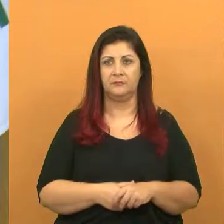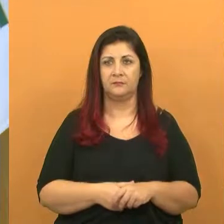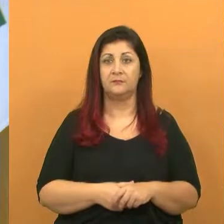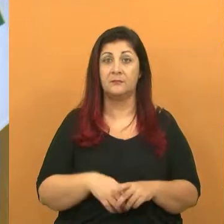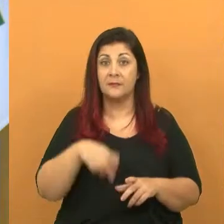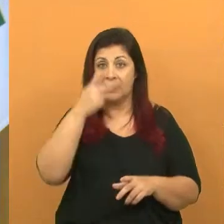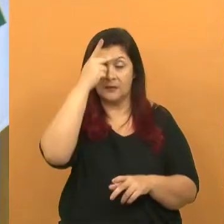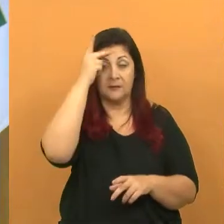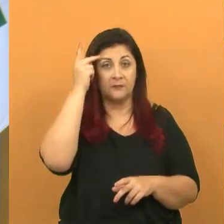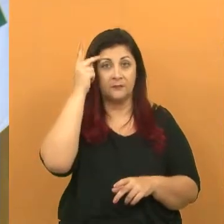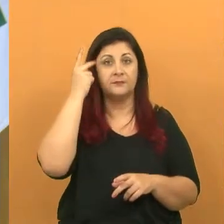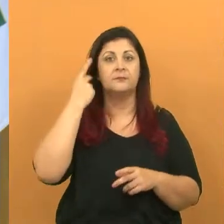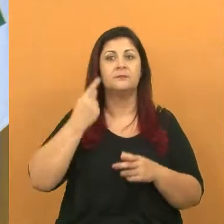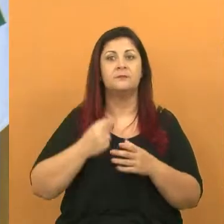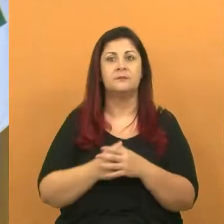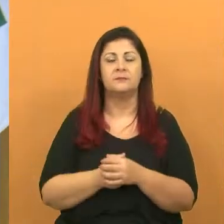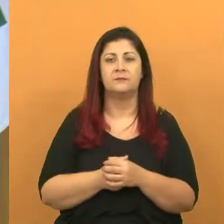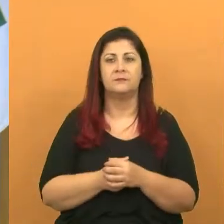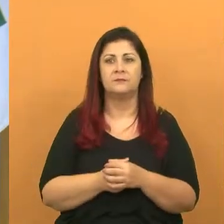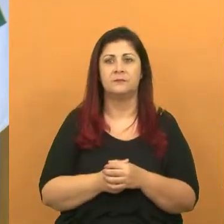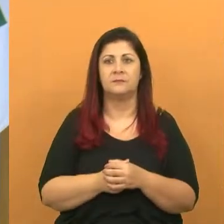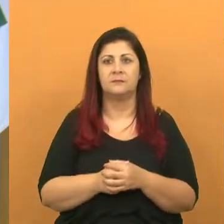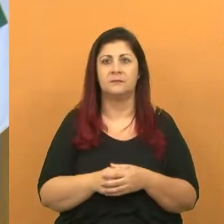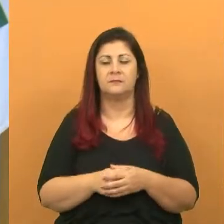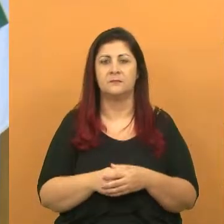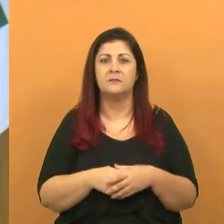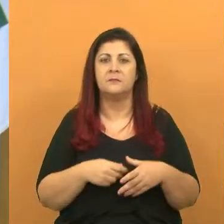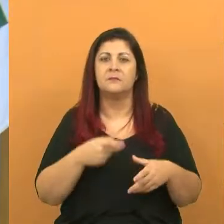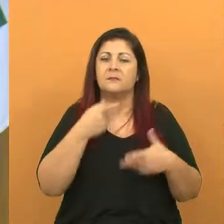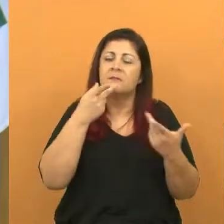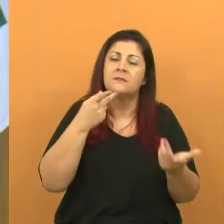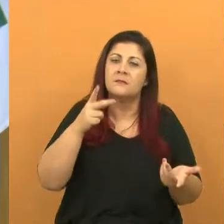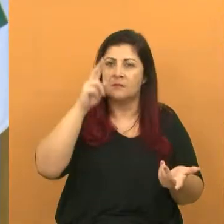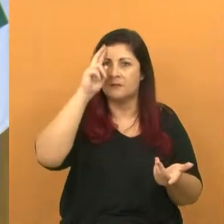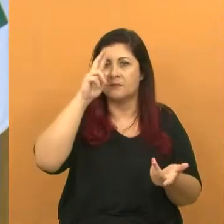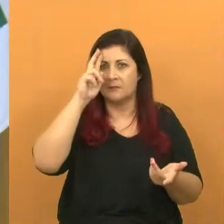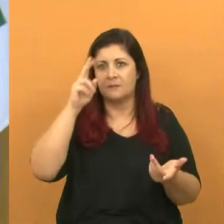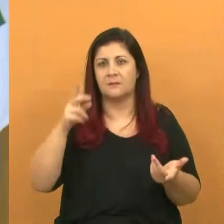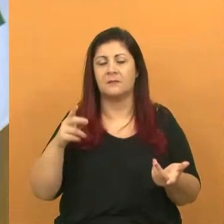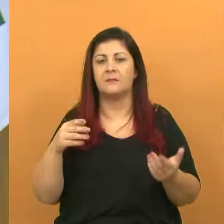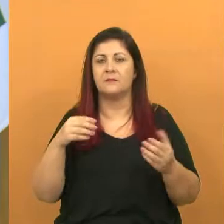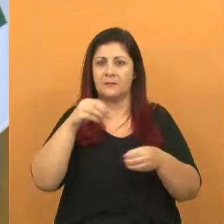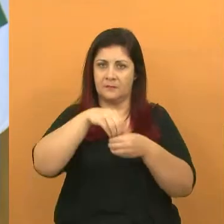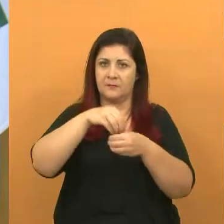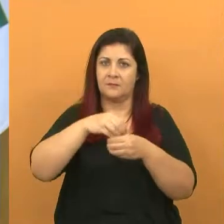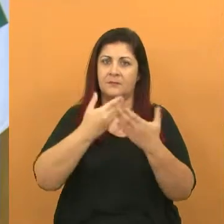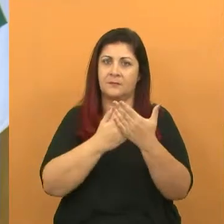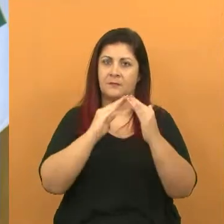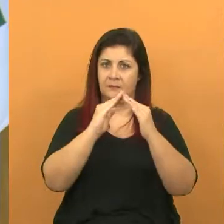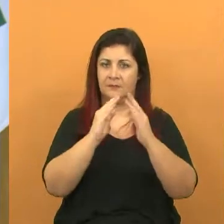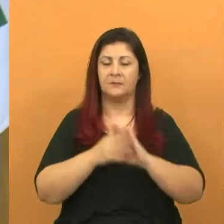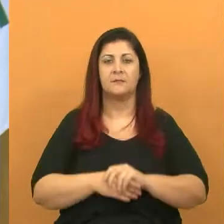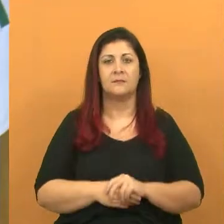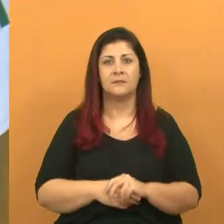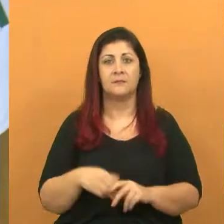as pessoas a fazer essa prática de contar histórias nas nossas escolas. Eu acho que a gente